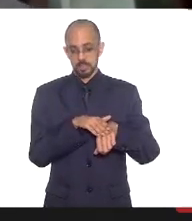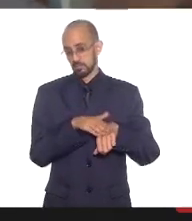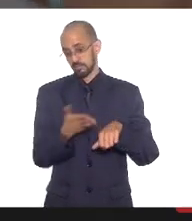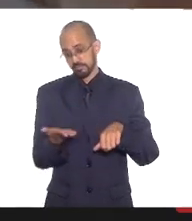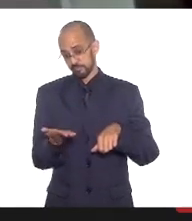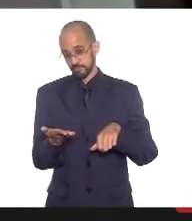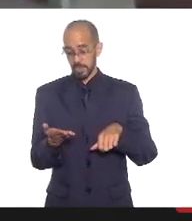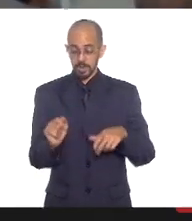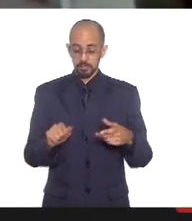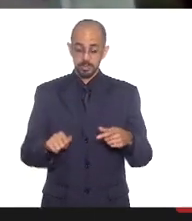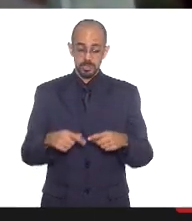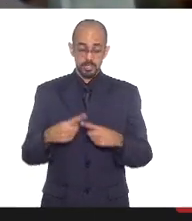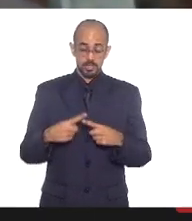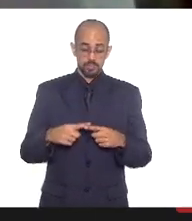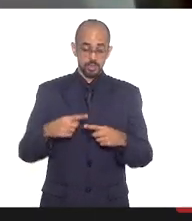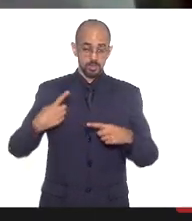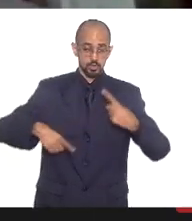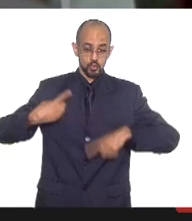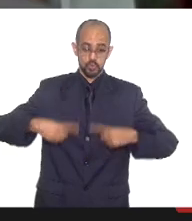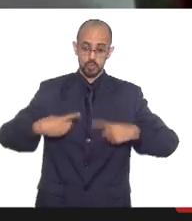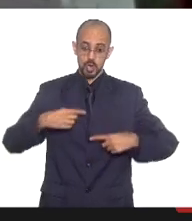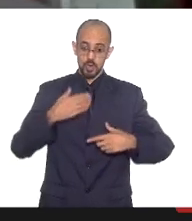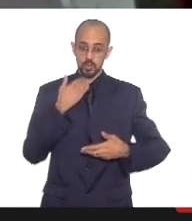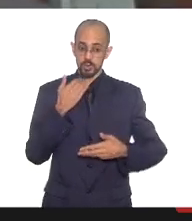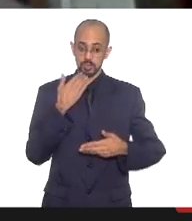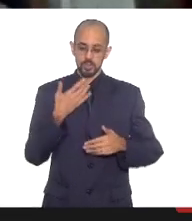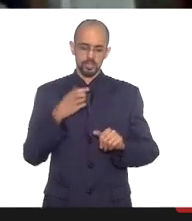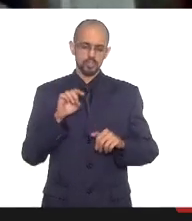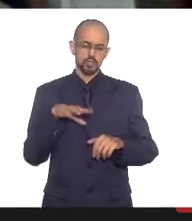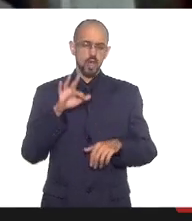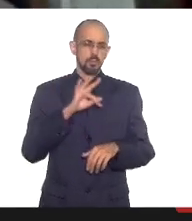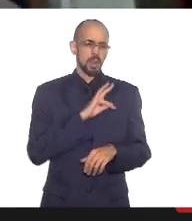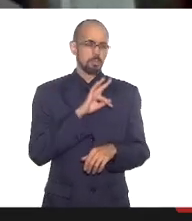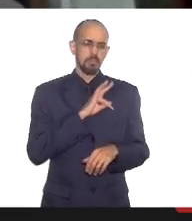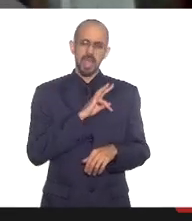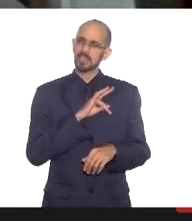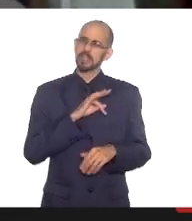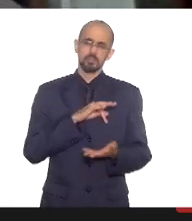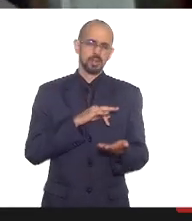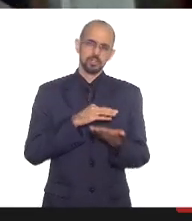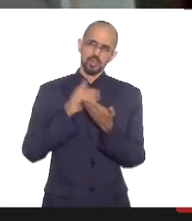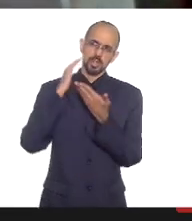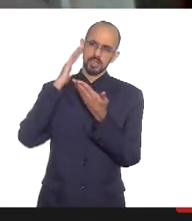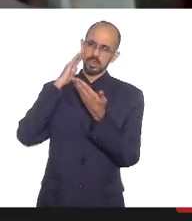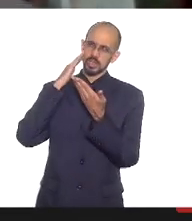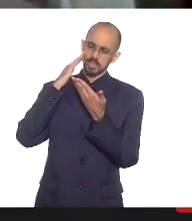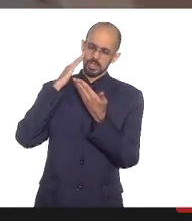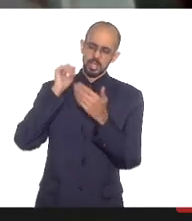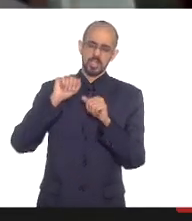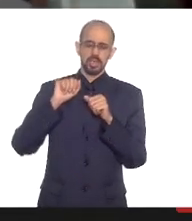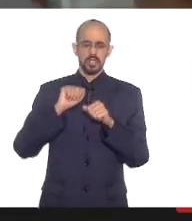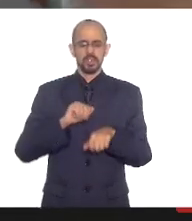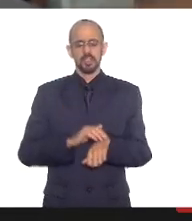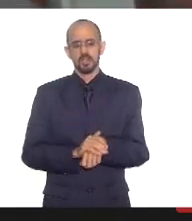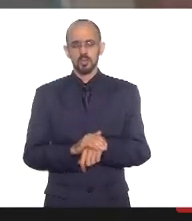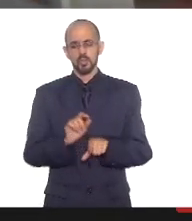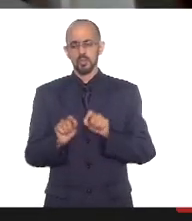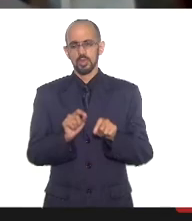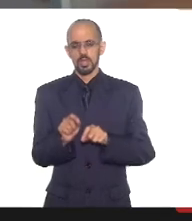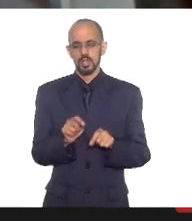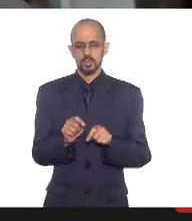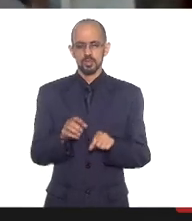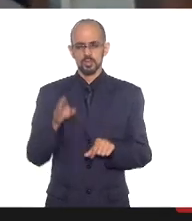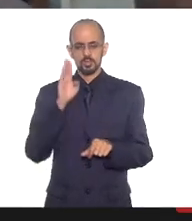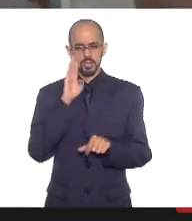primeira definição só pra gente poder lembrar um pouquinho marca aqui para a gente poder fazer aqui um não uma cronologia é os